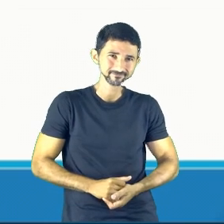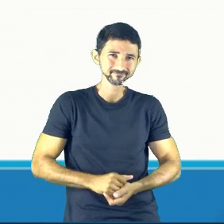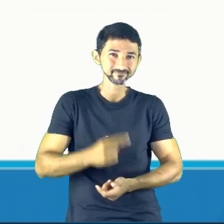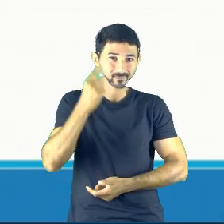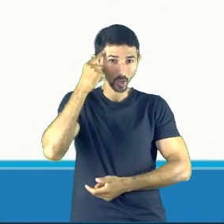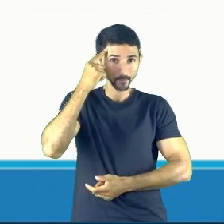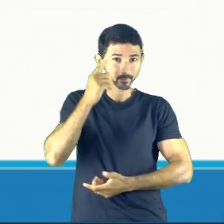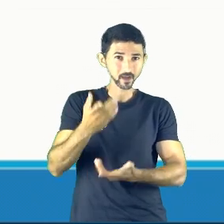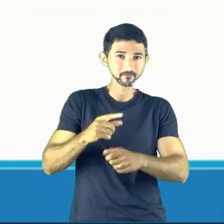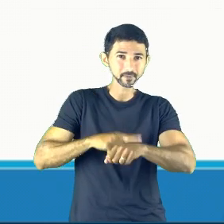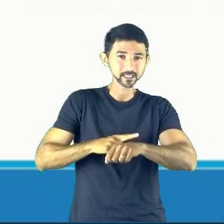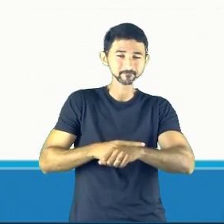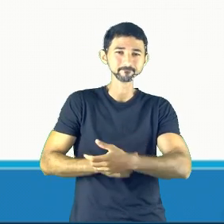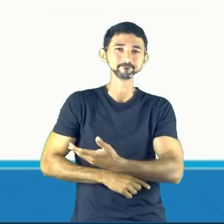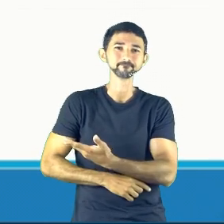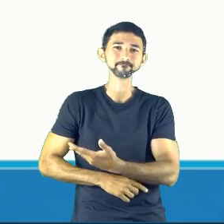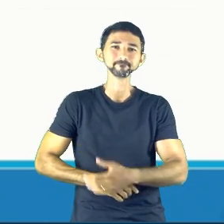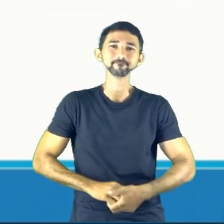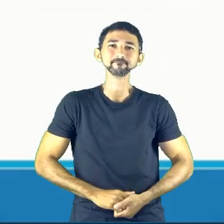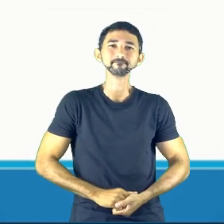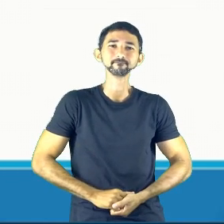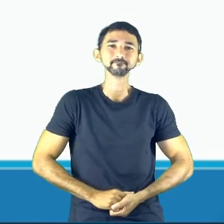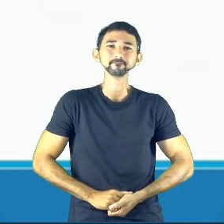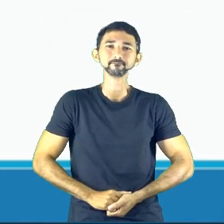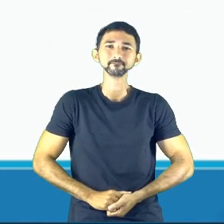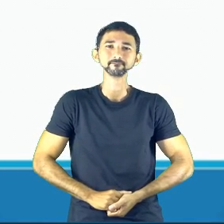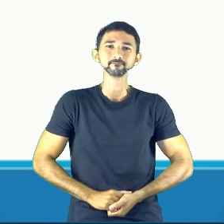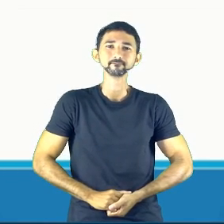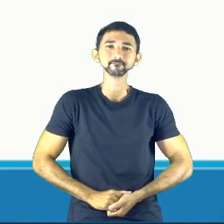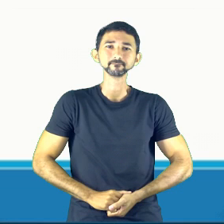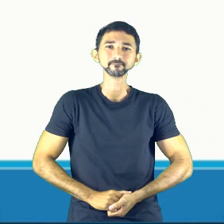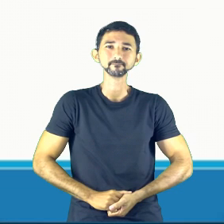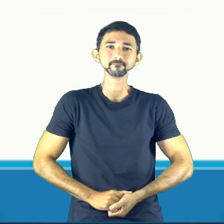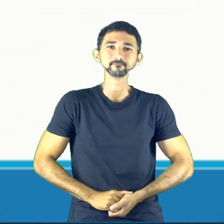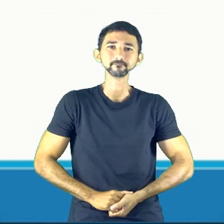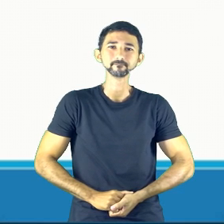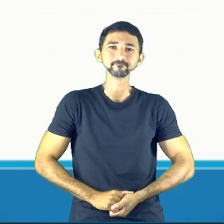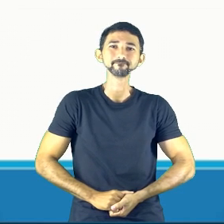muito fácil. Tempo para vocês pensarem aí.